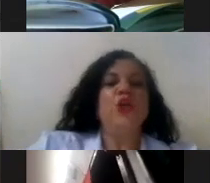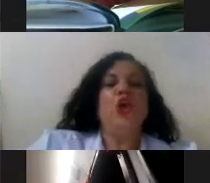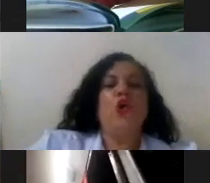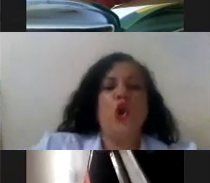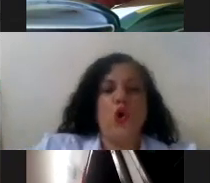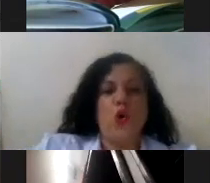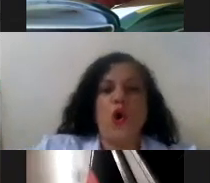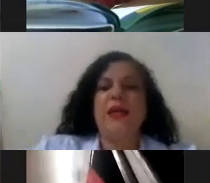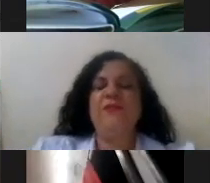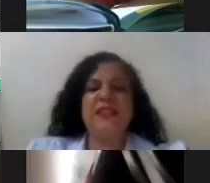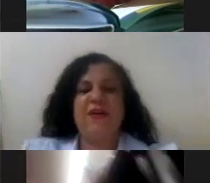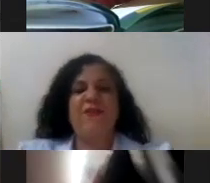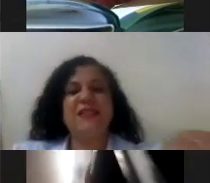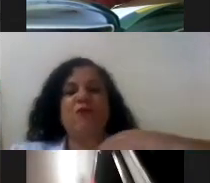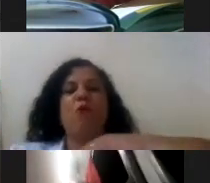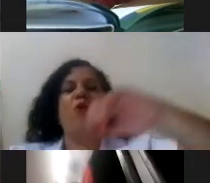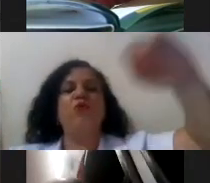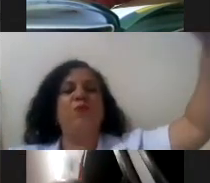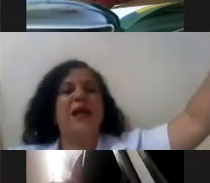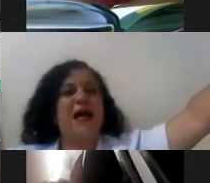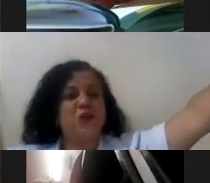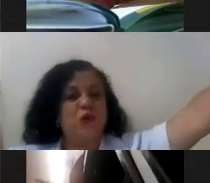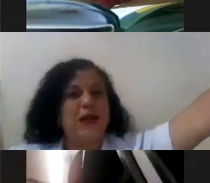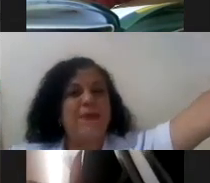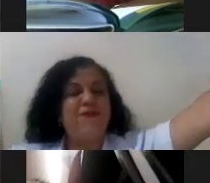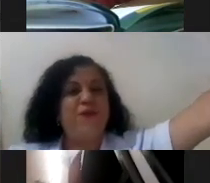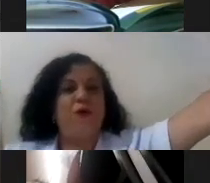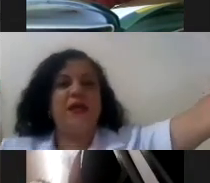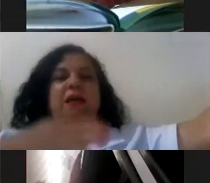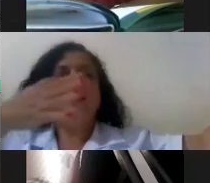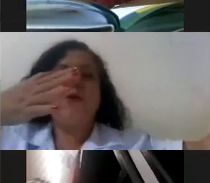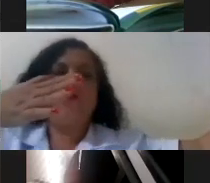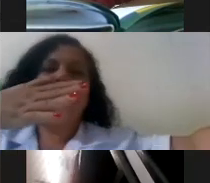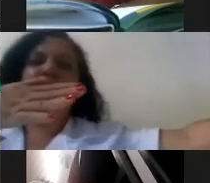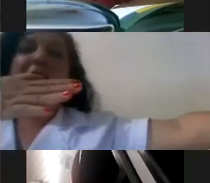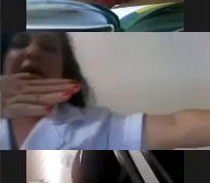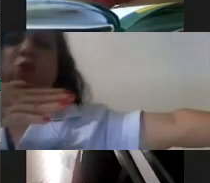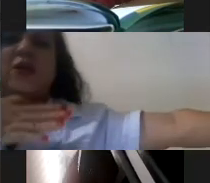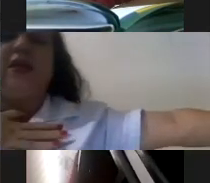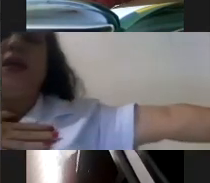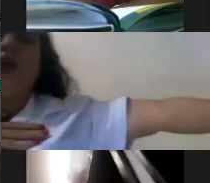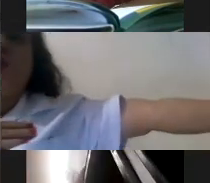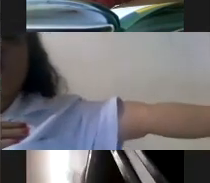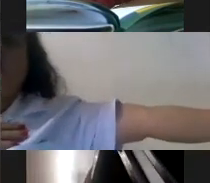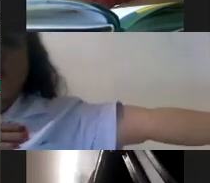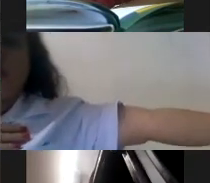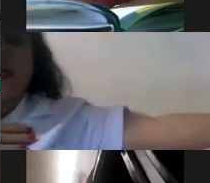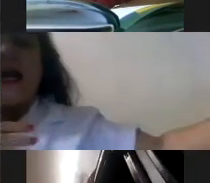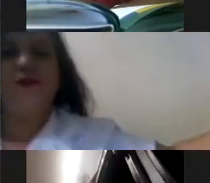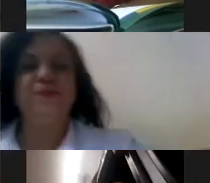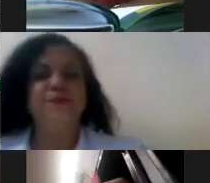ele. Colocou, o que você vai fazer com o outro braço? Colocar para fora. Então, um braço aqui e o